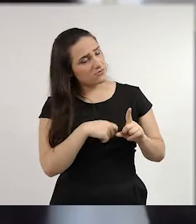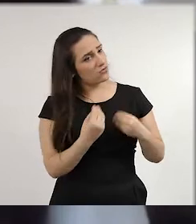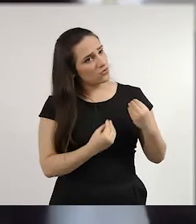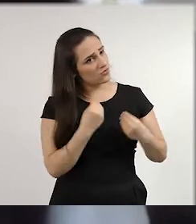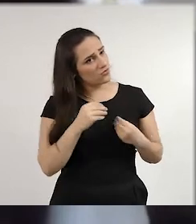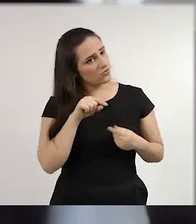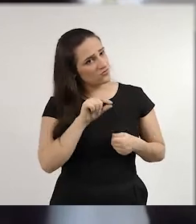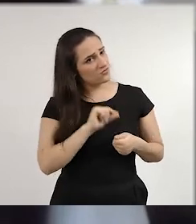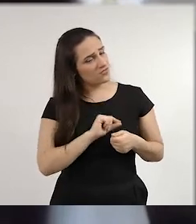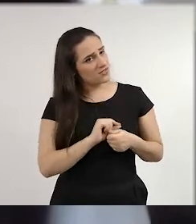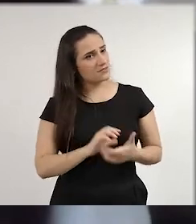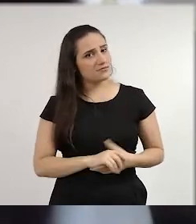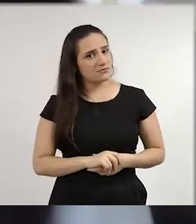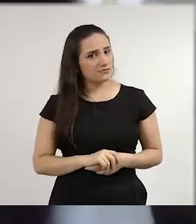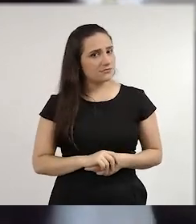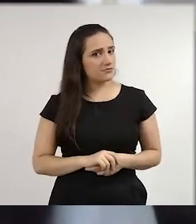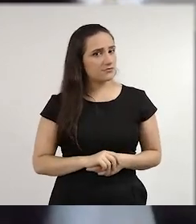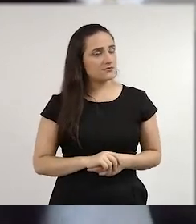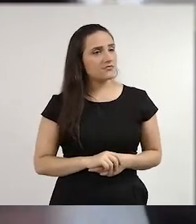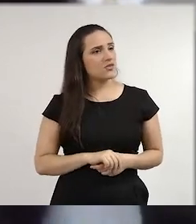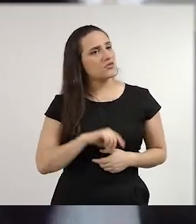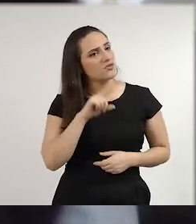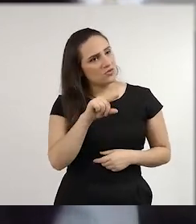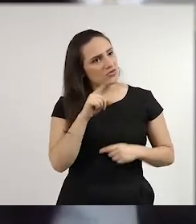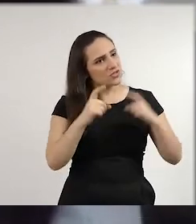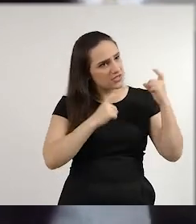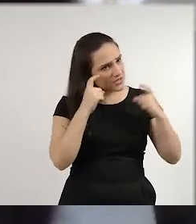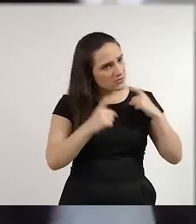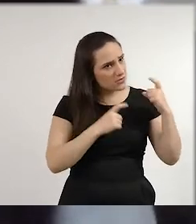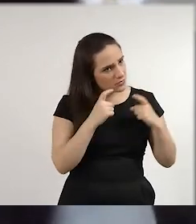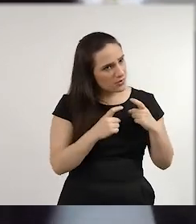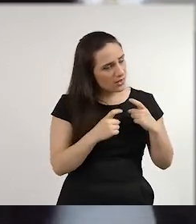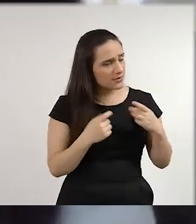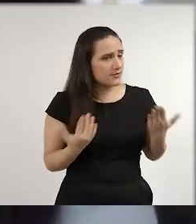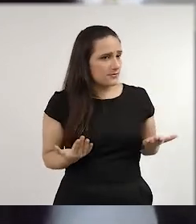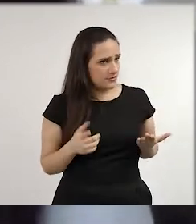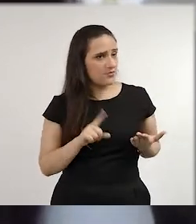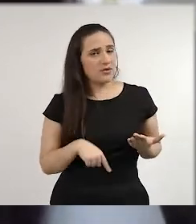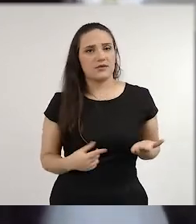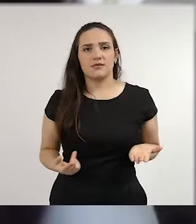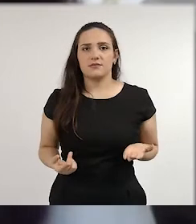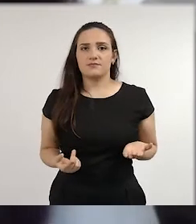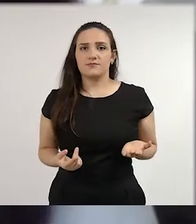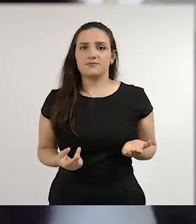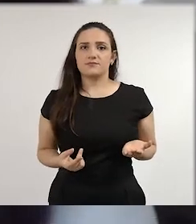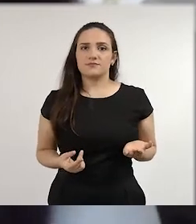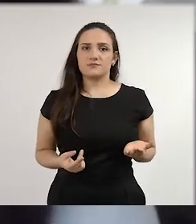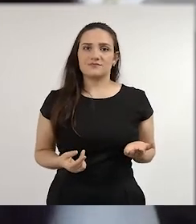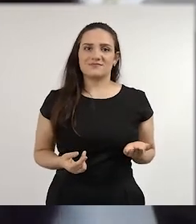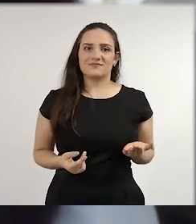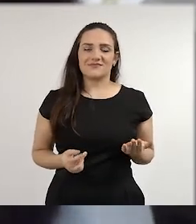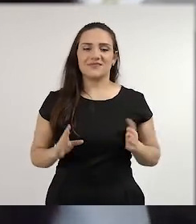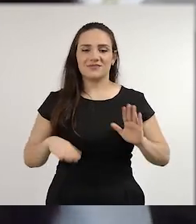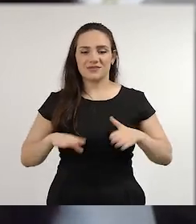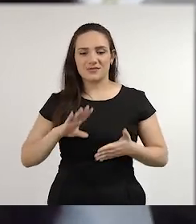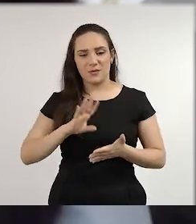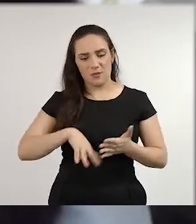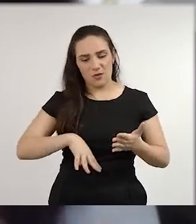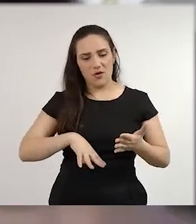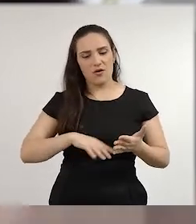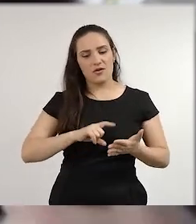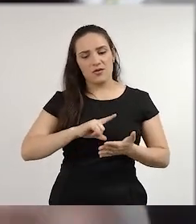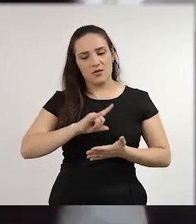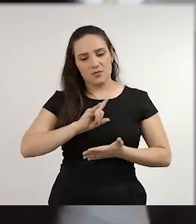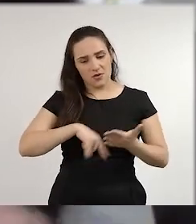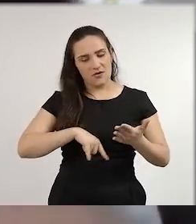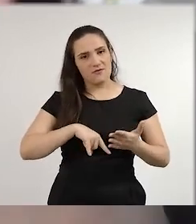fica? Uhum. Não que prova de português seja fácil, nem que prova de geografia seja fácil, mas matemática, ela